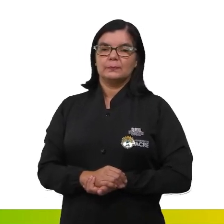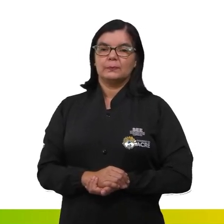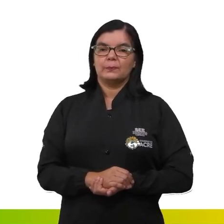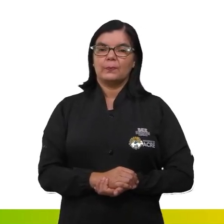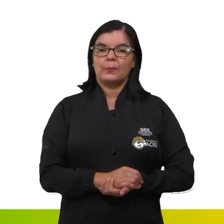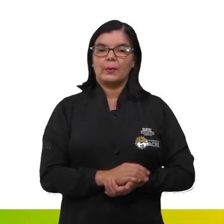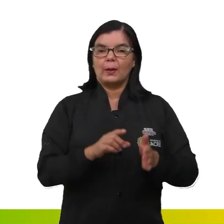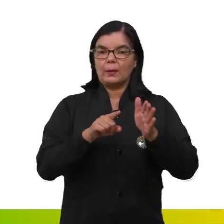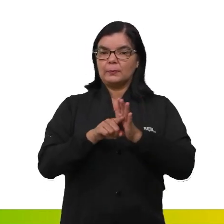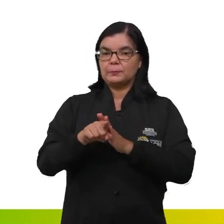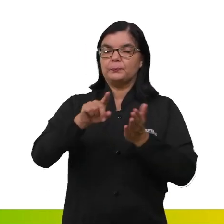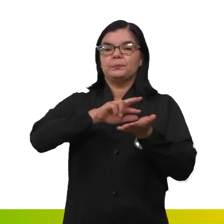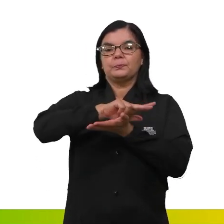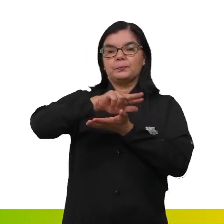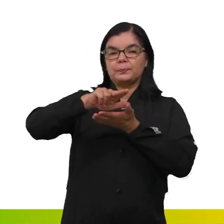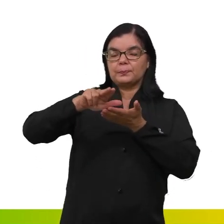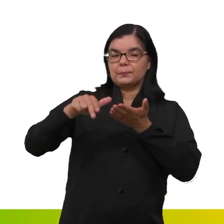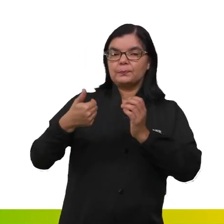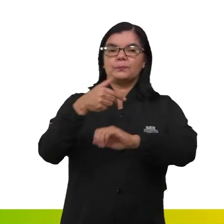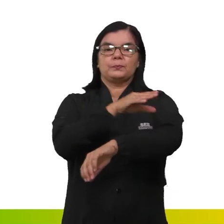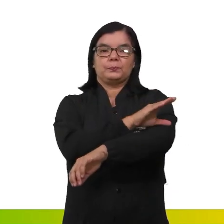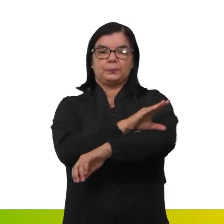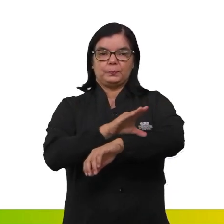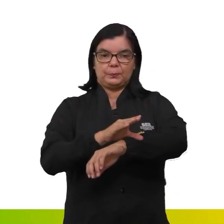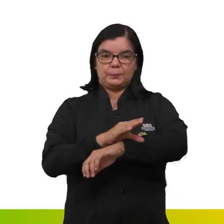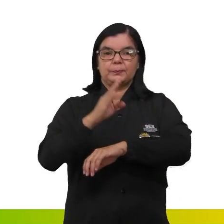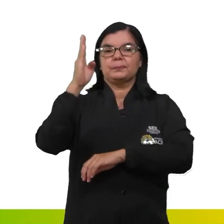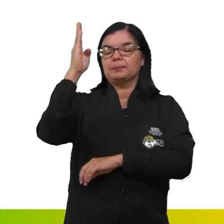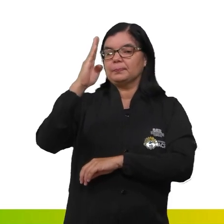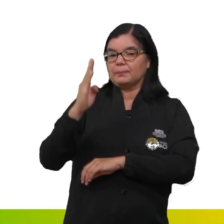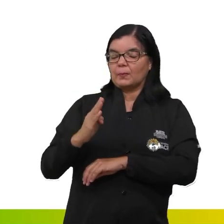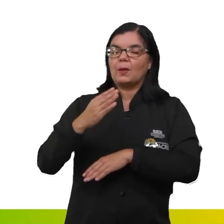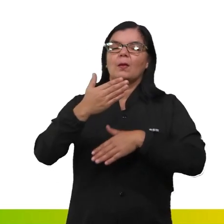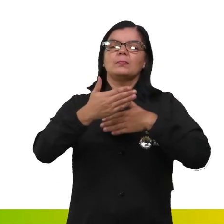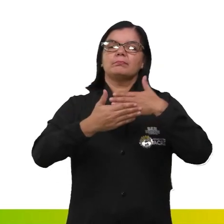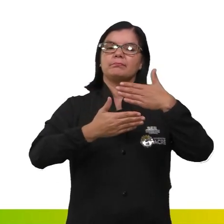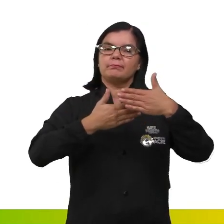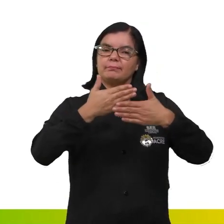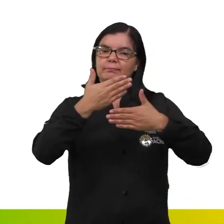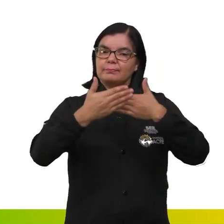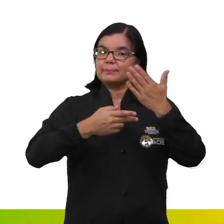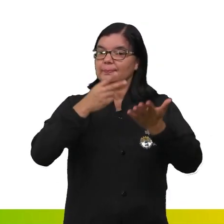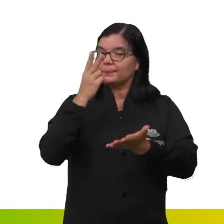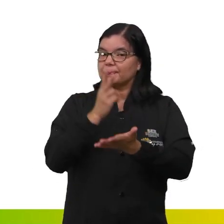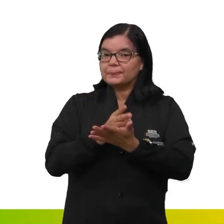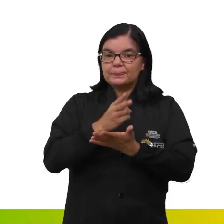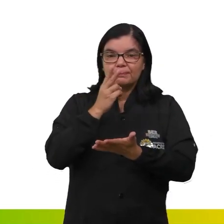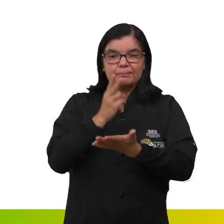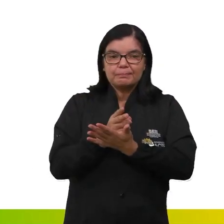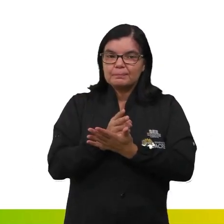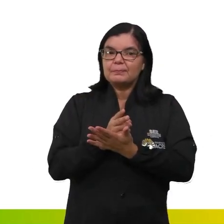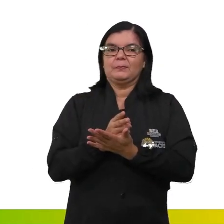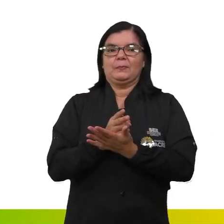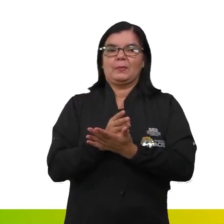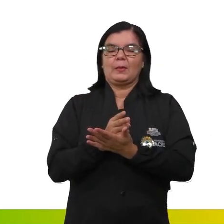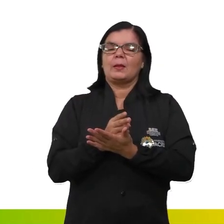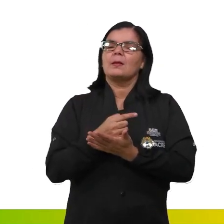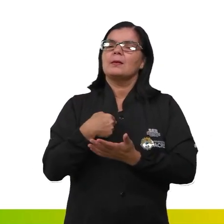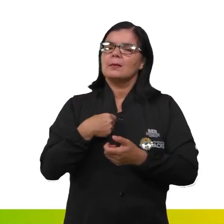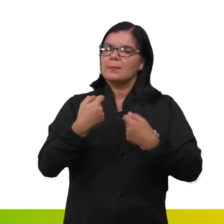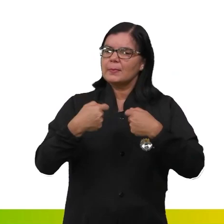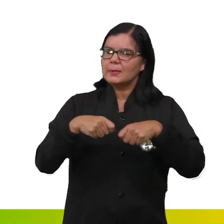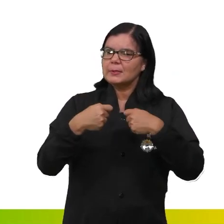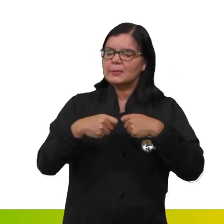Diz assim: o multiculturalismo no Brasil é um processo em constante construção,